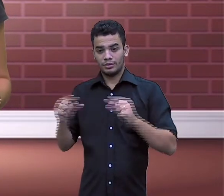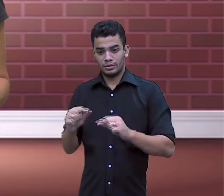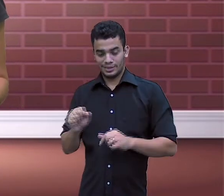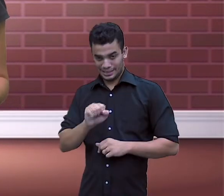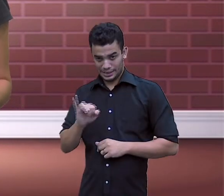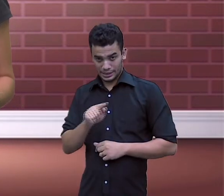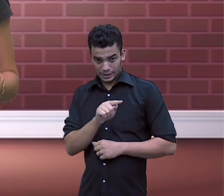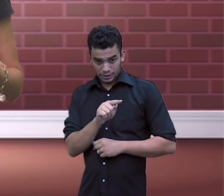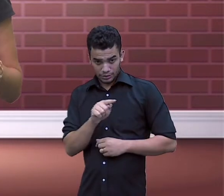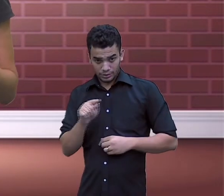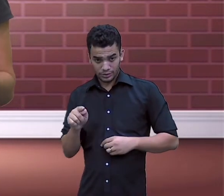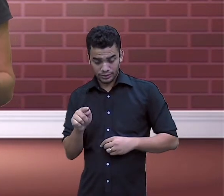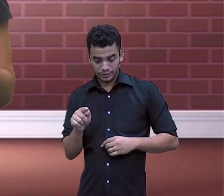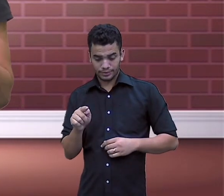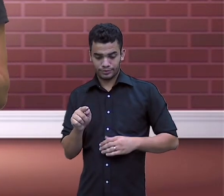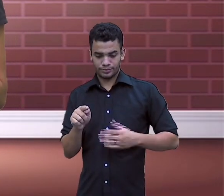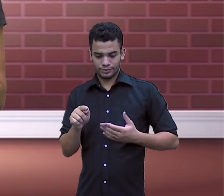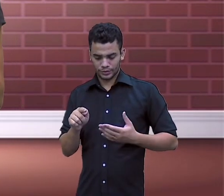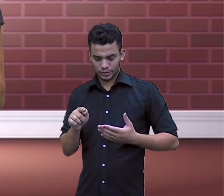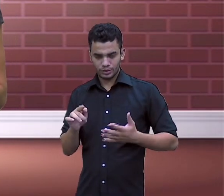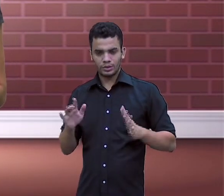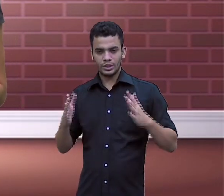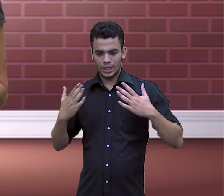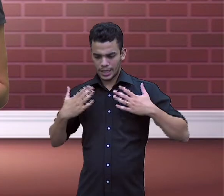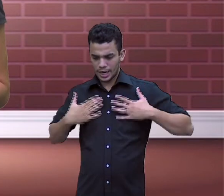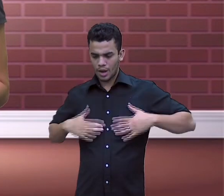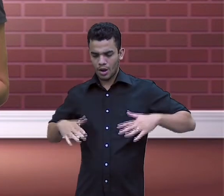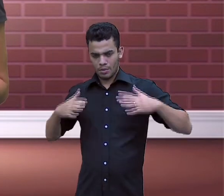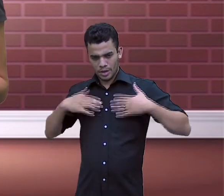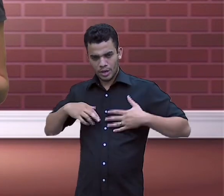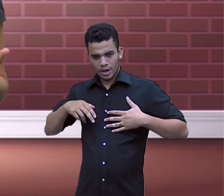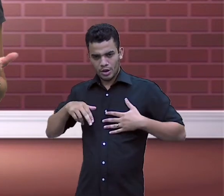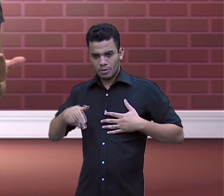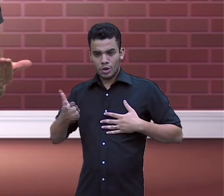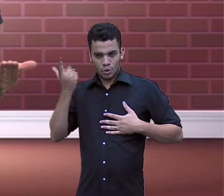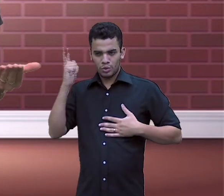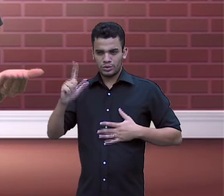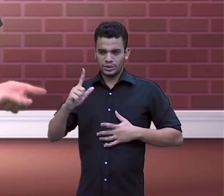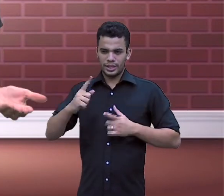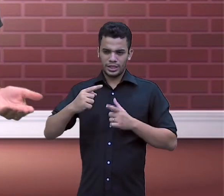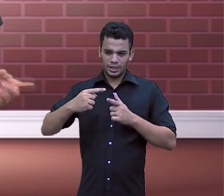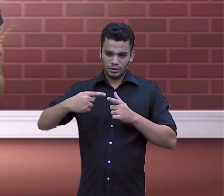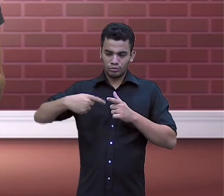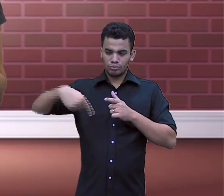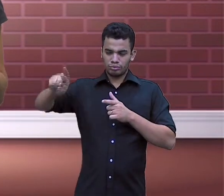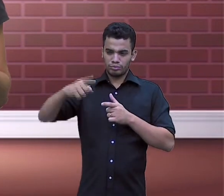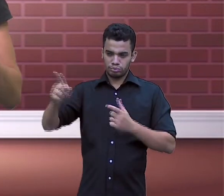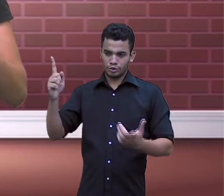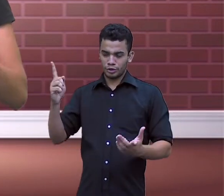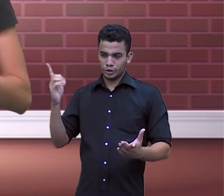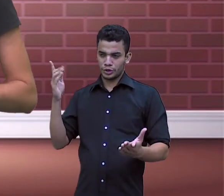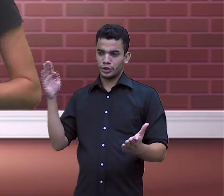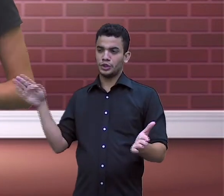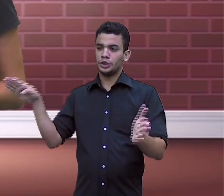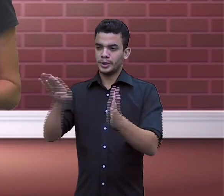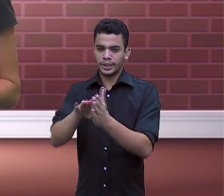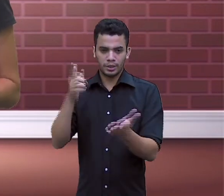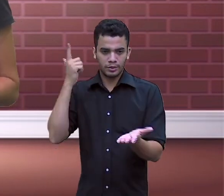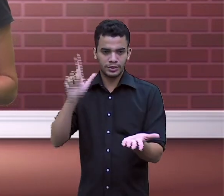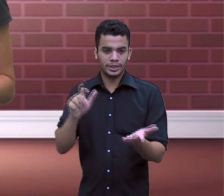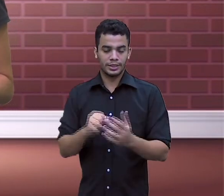longe. As aparências enganam. Quem tudo quer, nada